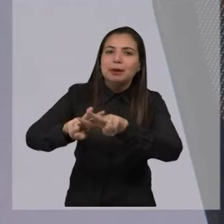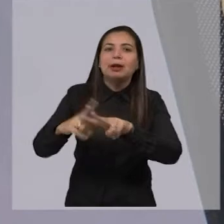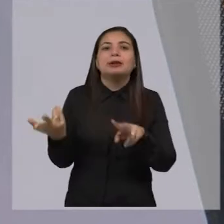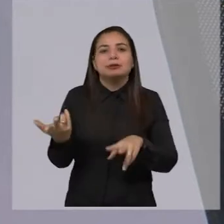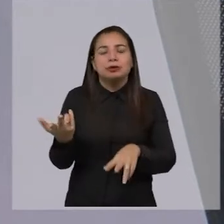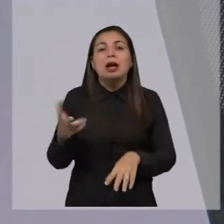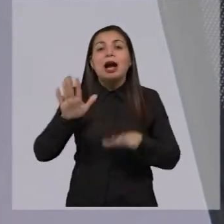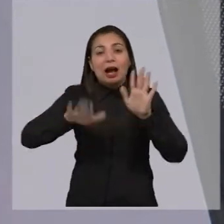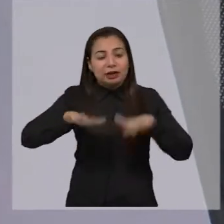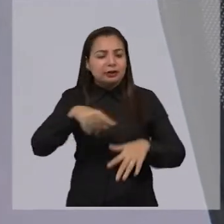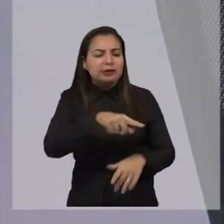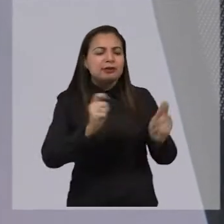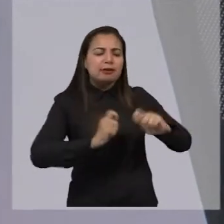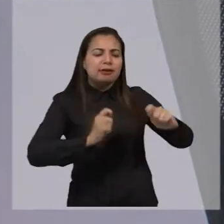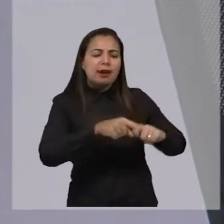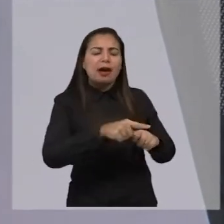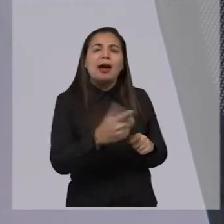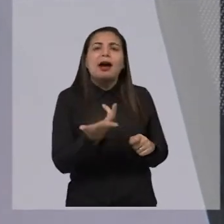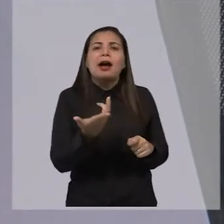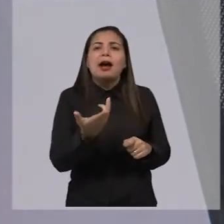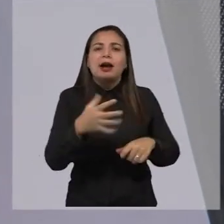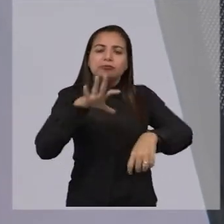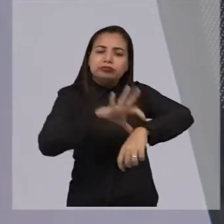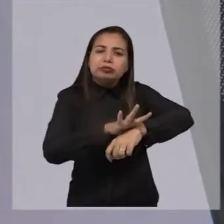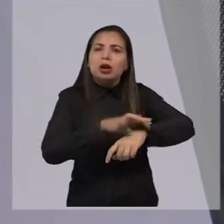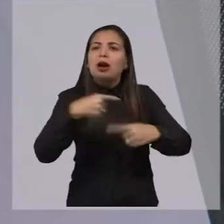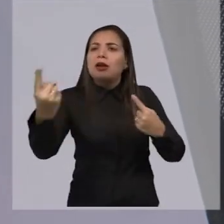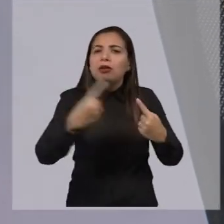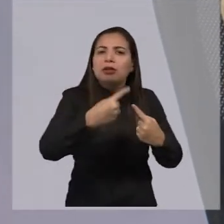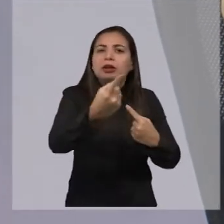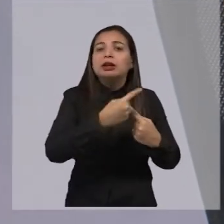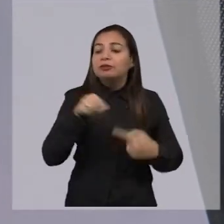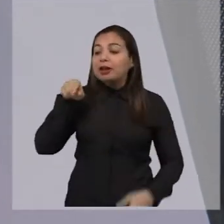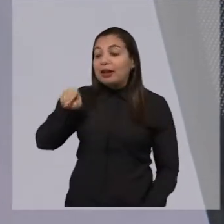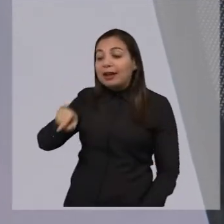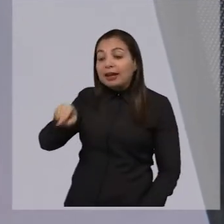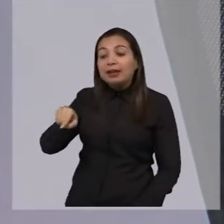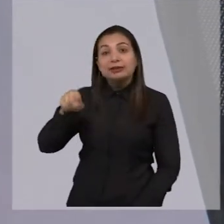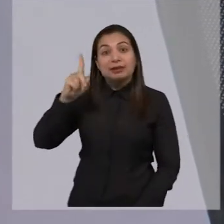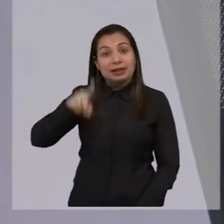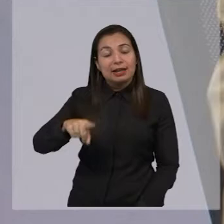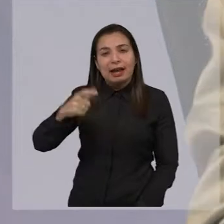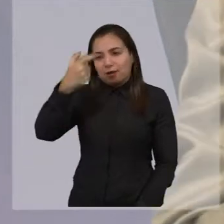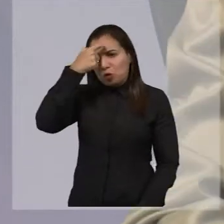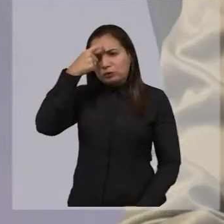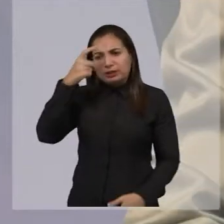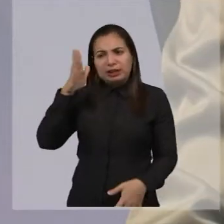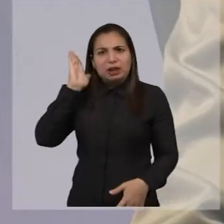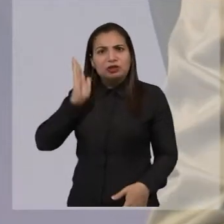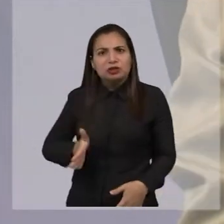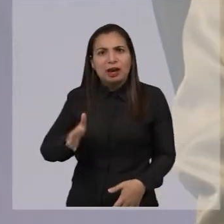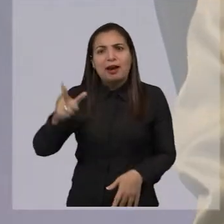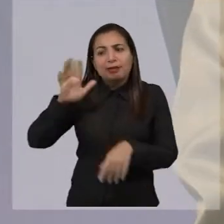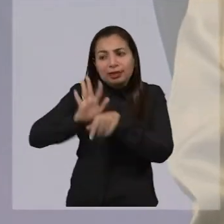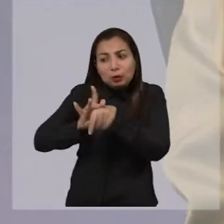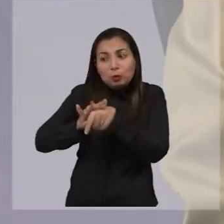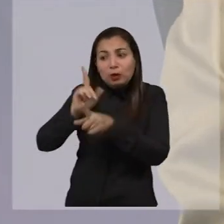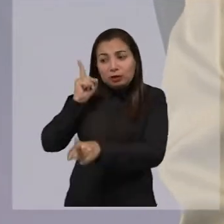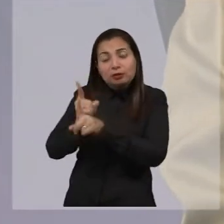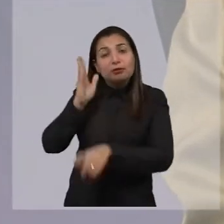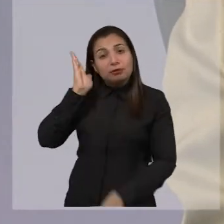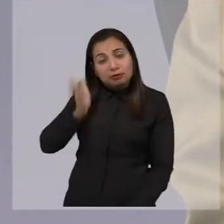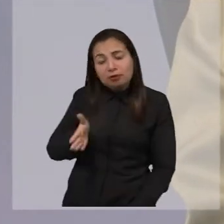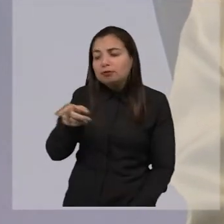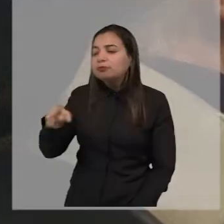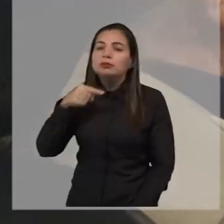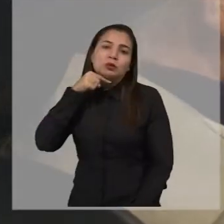processo em liberdade, progride, tem as saídas temporárias, né? Mas o sociopata não, porque